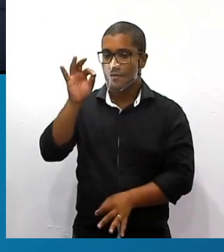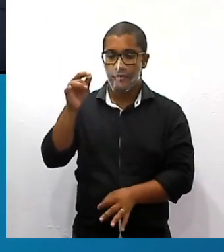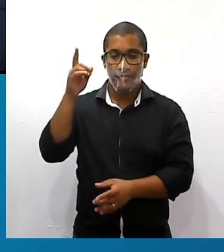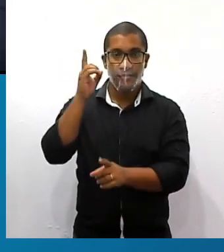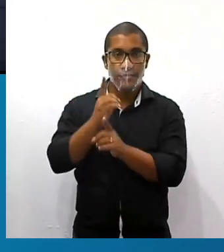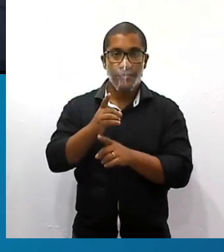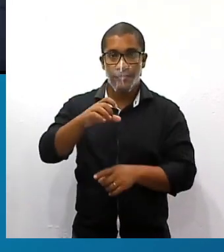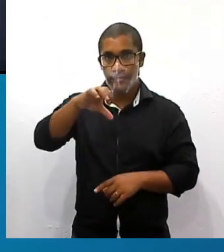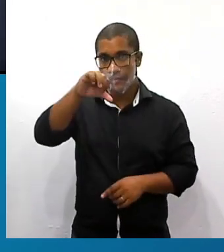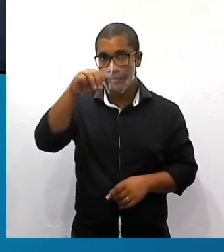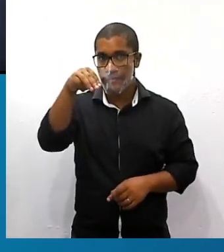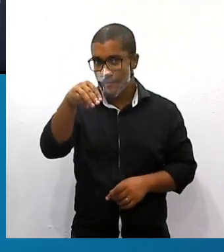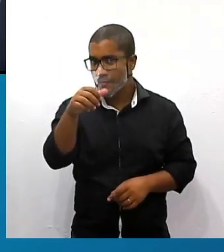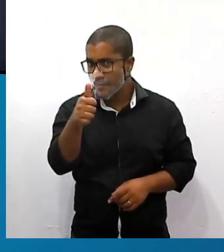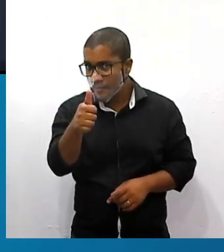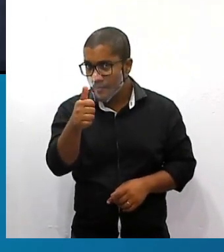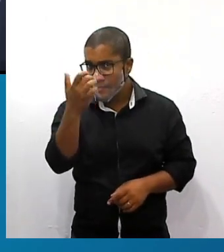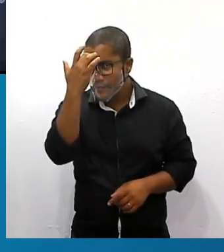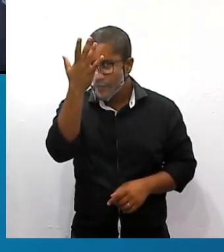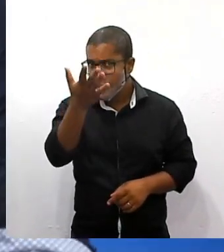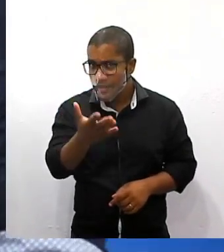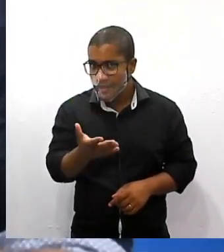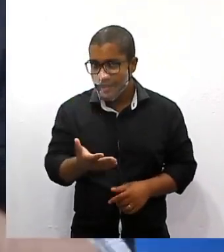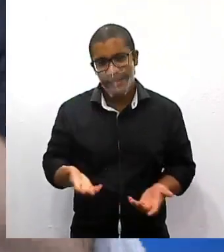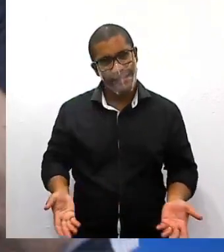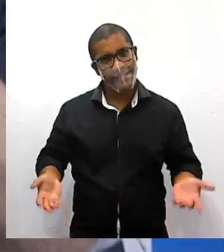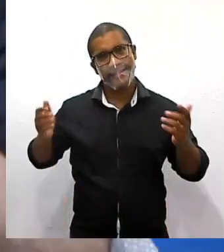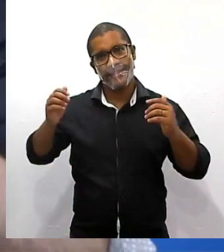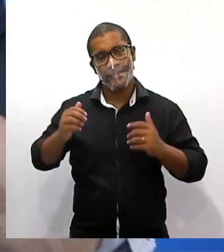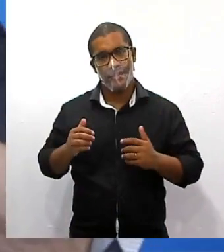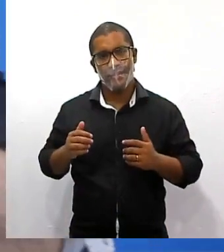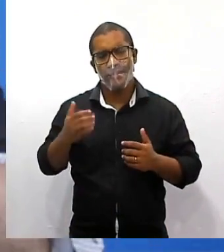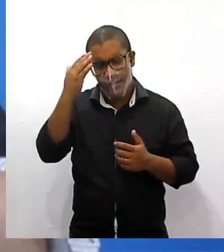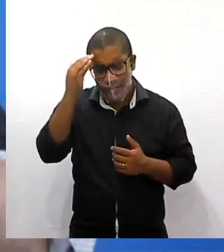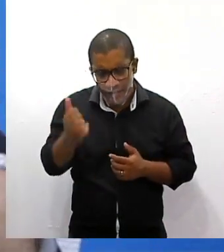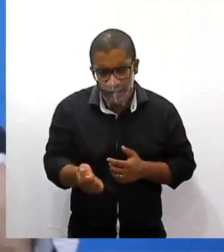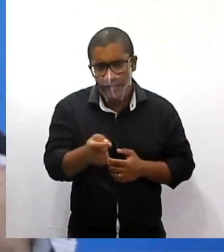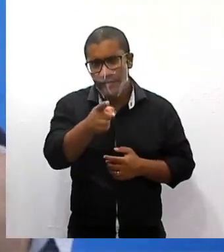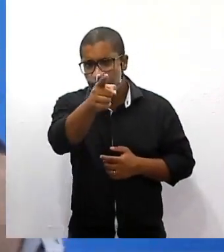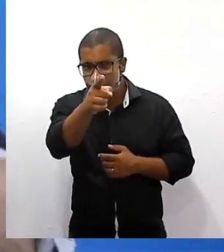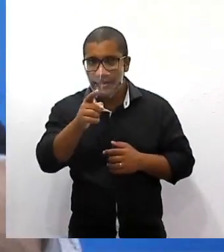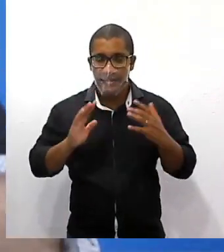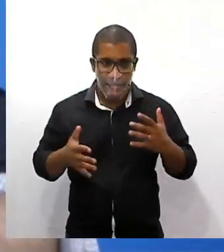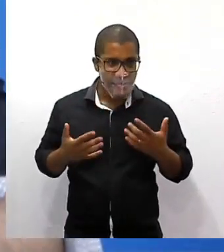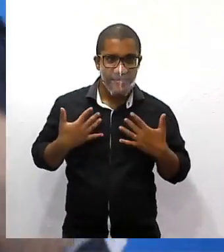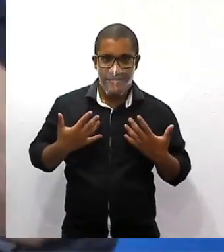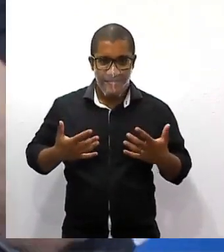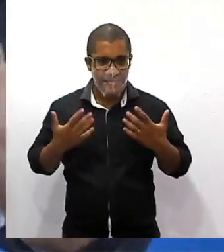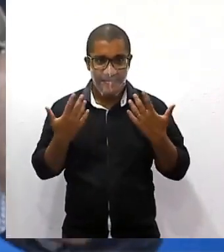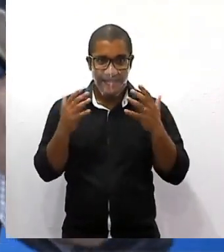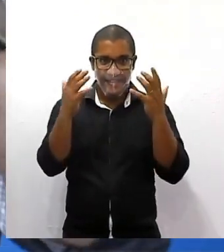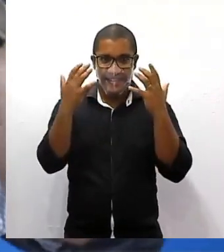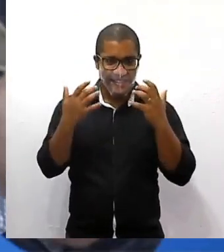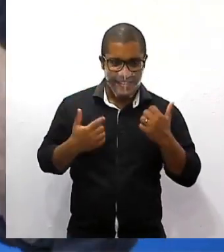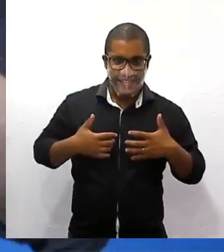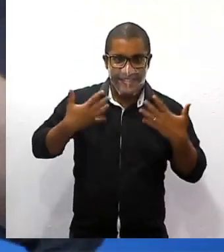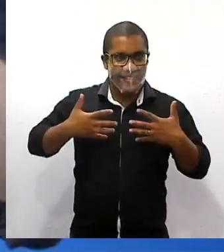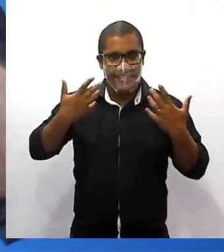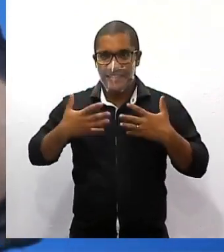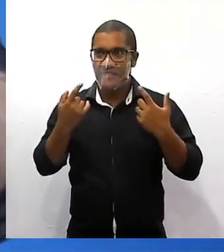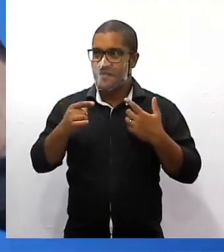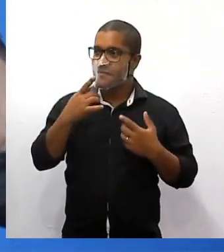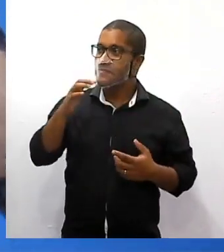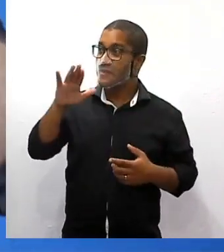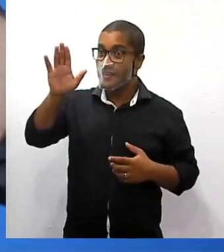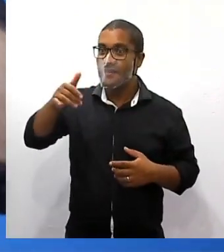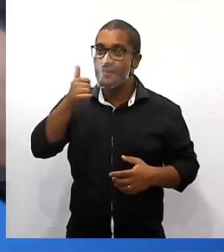metros. E aí, você gostou? É fácil demais. Mano. Eu sei, meu filho, eu sei que você deve estar aí vibrando na sua casa, porque você deve estar dizendo assim para sua mãe